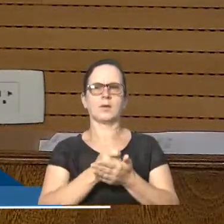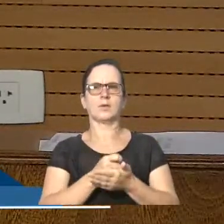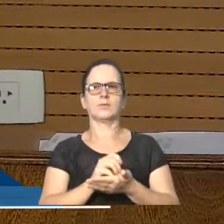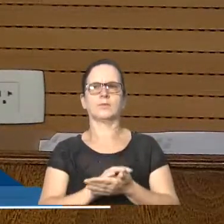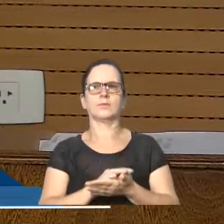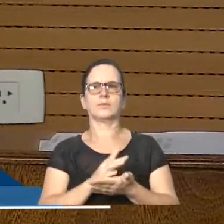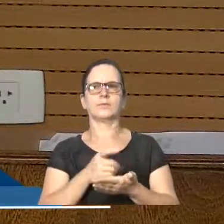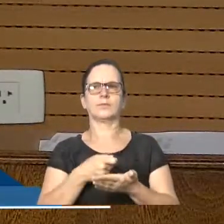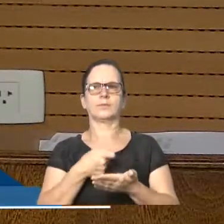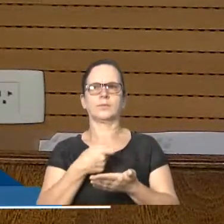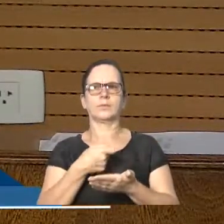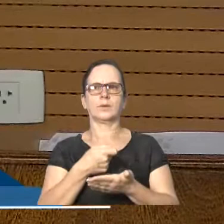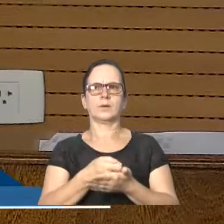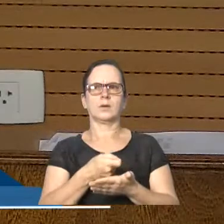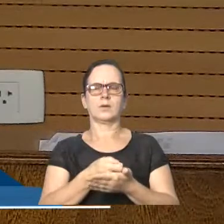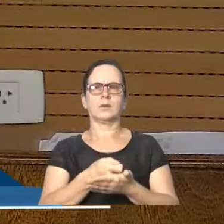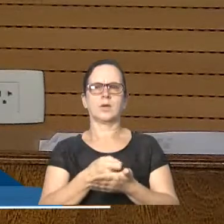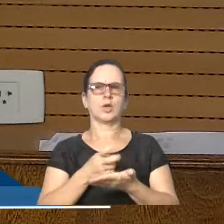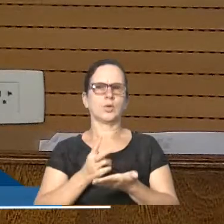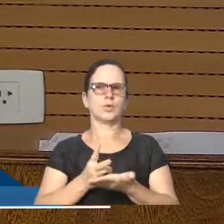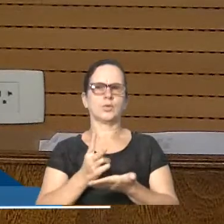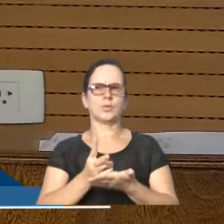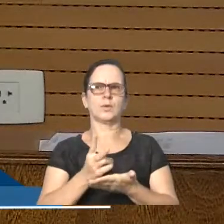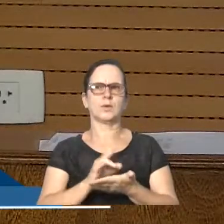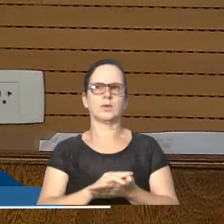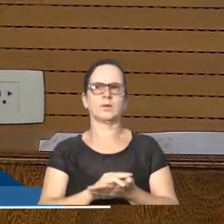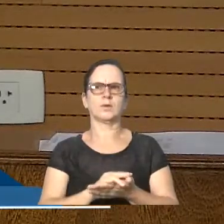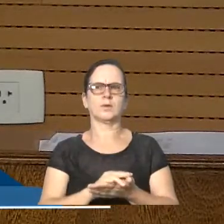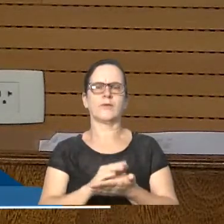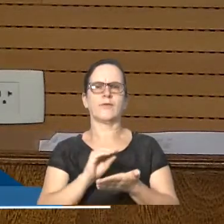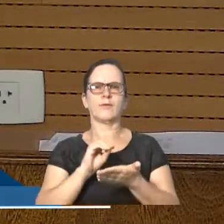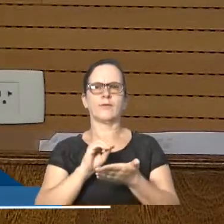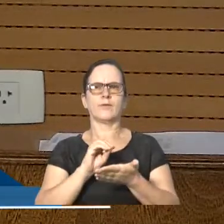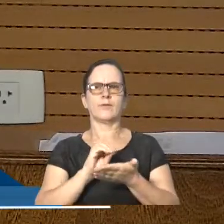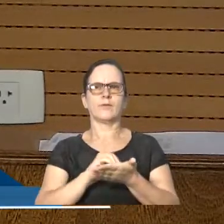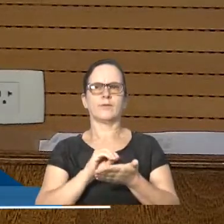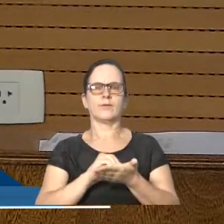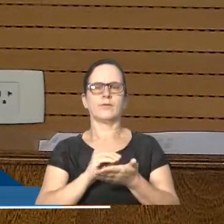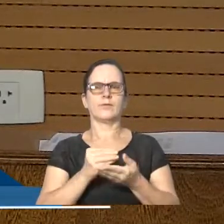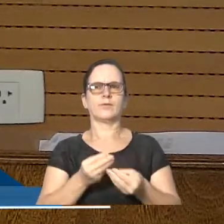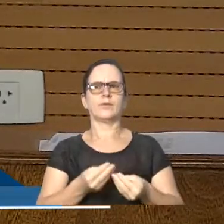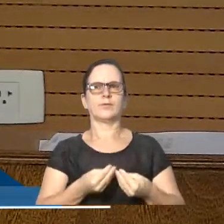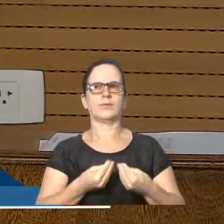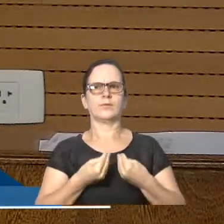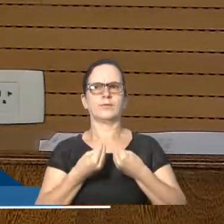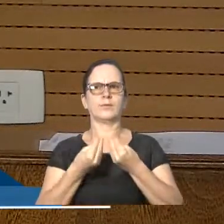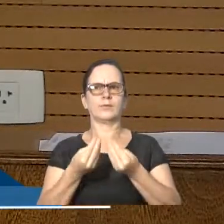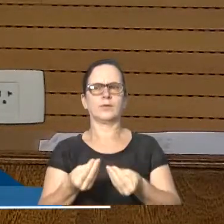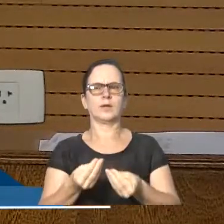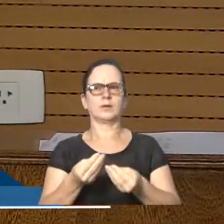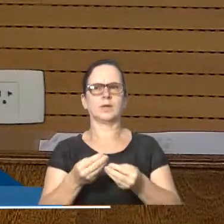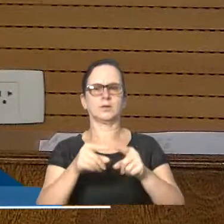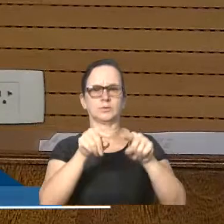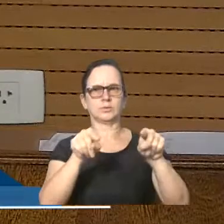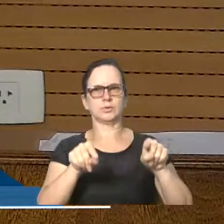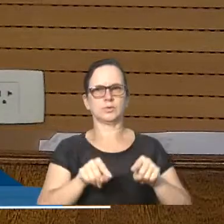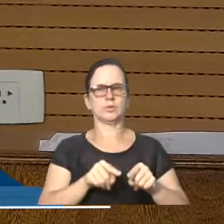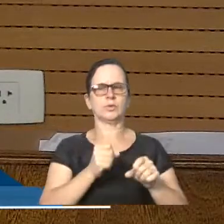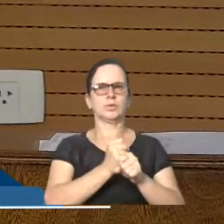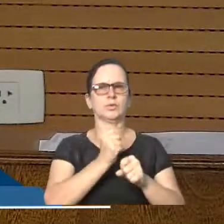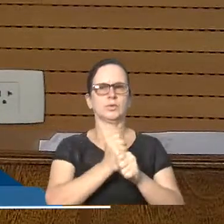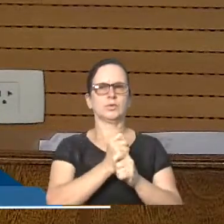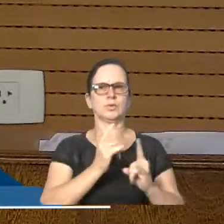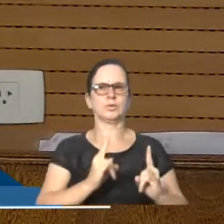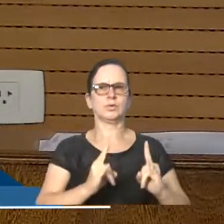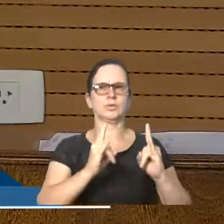pagamento condicionado à continuidade da falta de disponibilização de unidades habitacionais pelo prazo